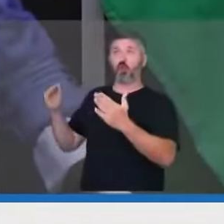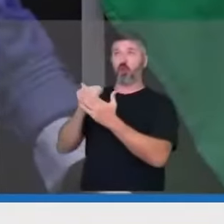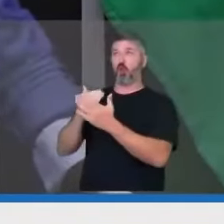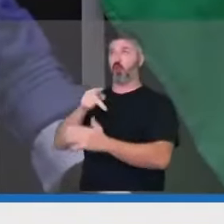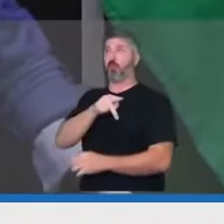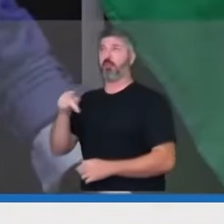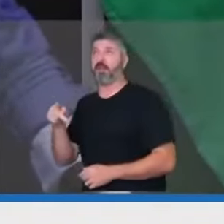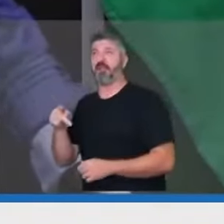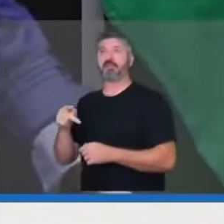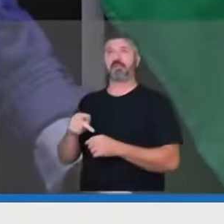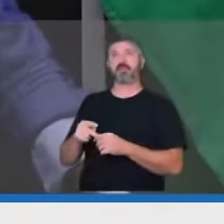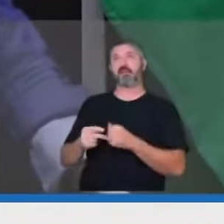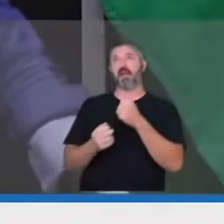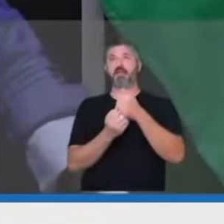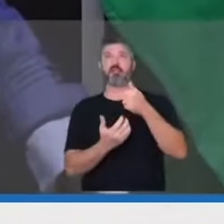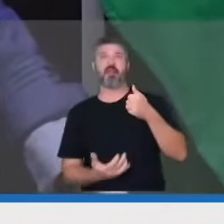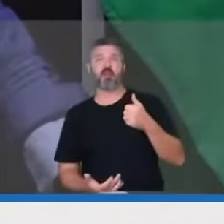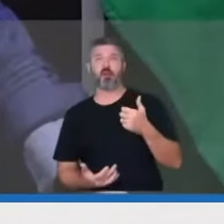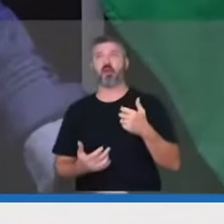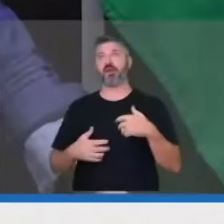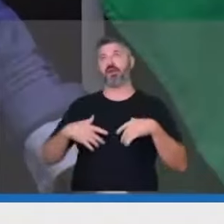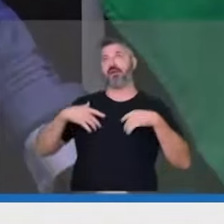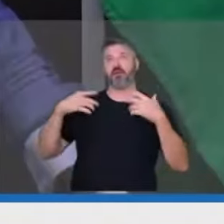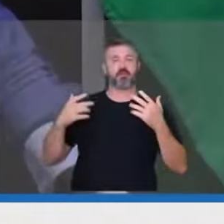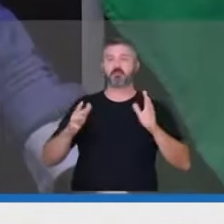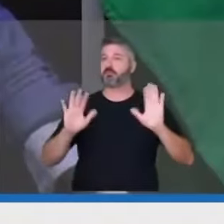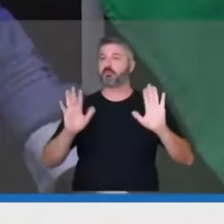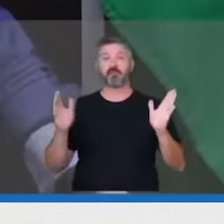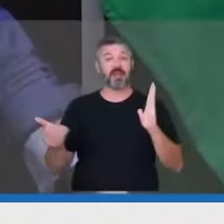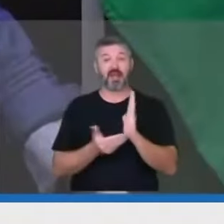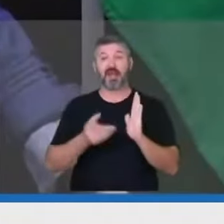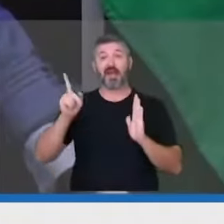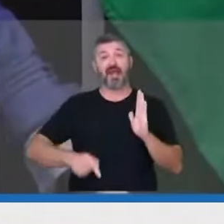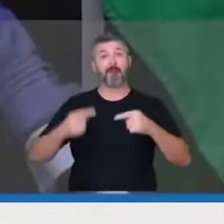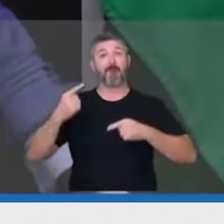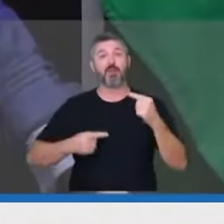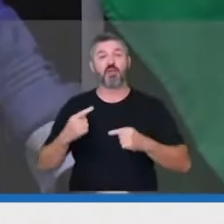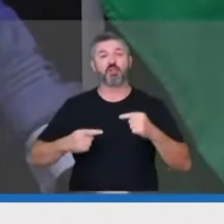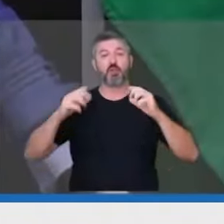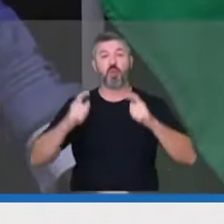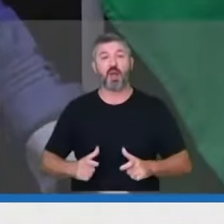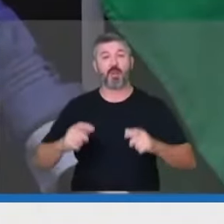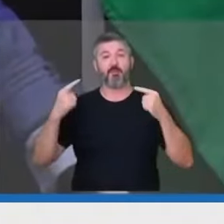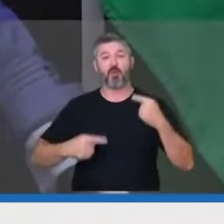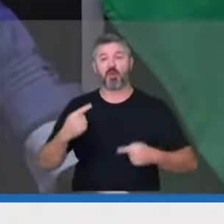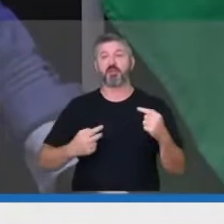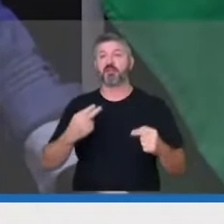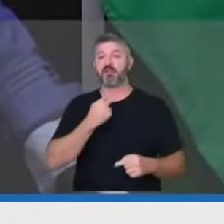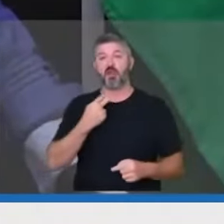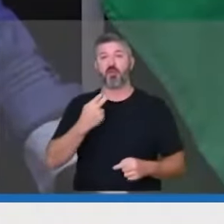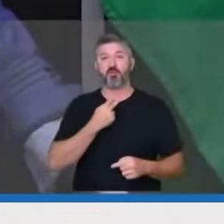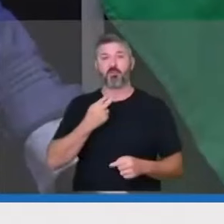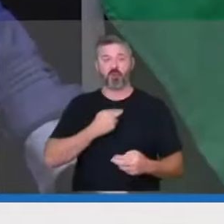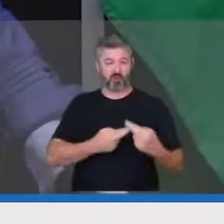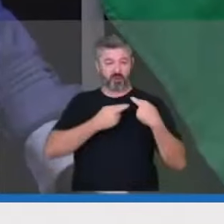comissão na qual causou confusão. A suspensão deve ser aplicada do mandato por alguns dias ou sessões.